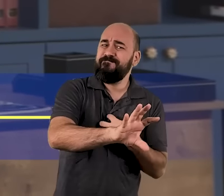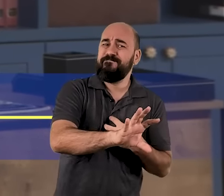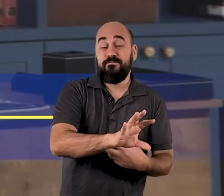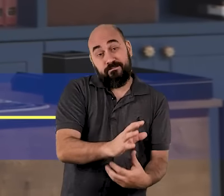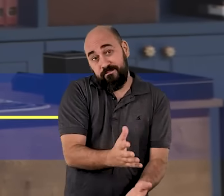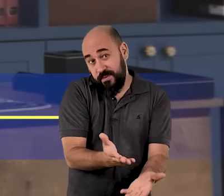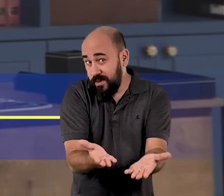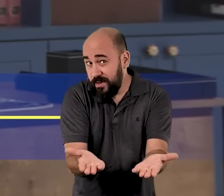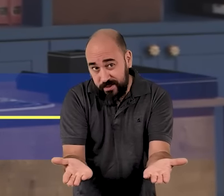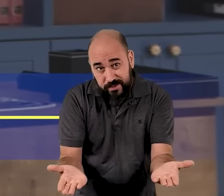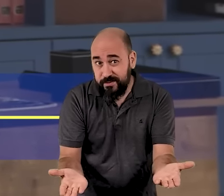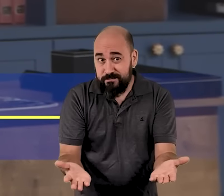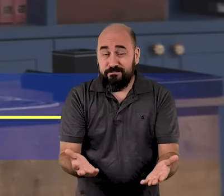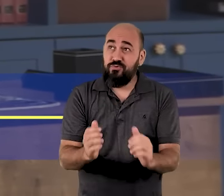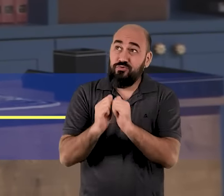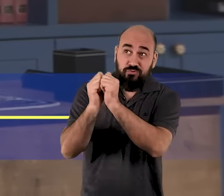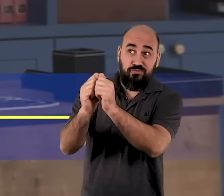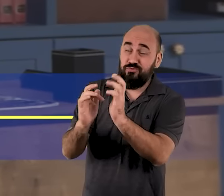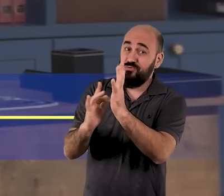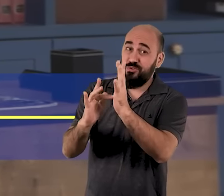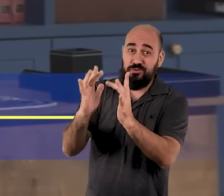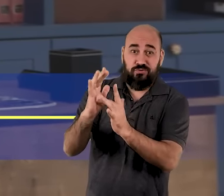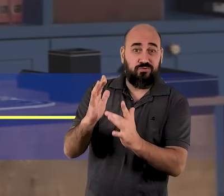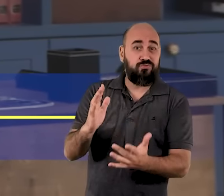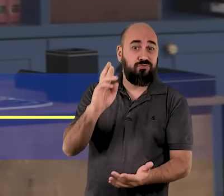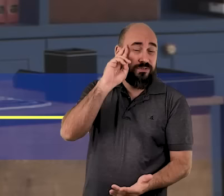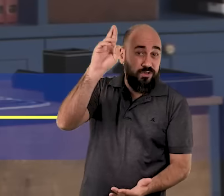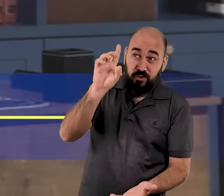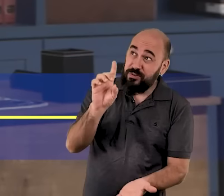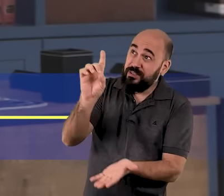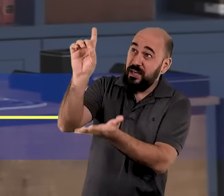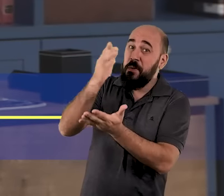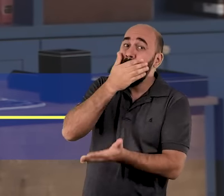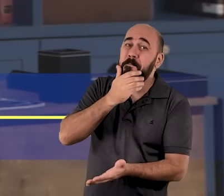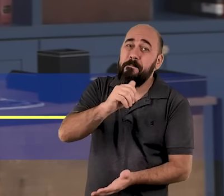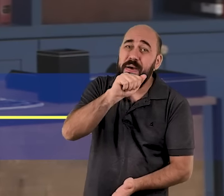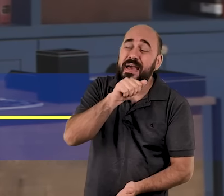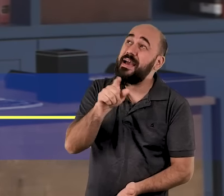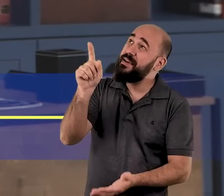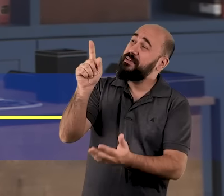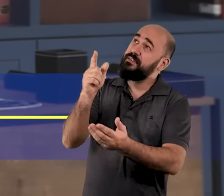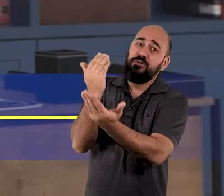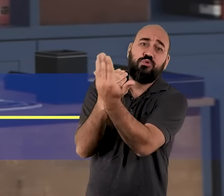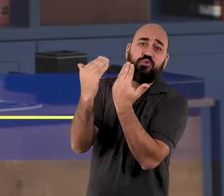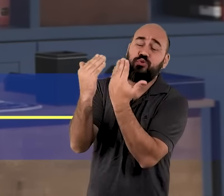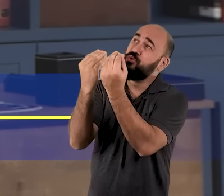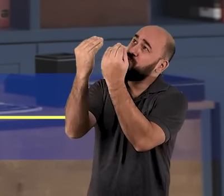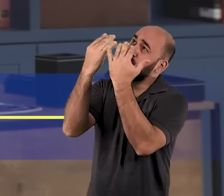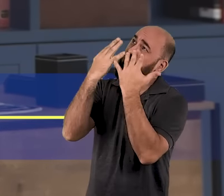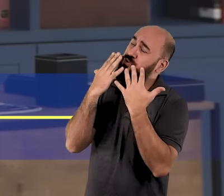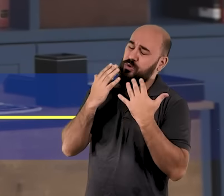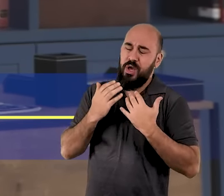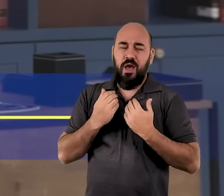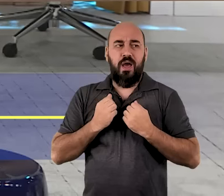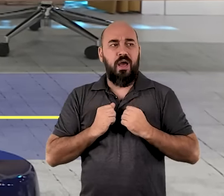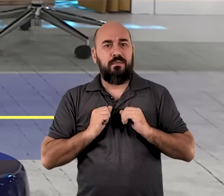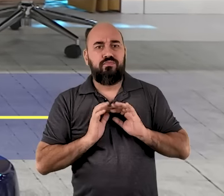de viver na companhia do Senhor, nós nos vemos as pessoas e o mundo com os olhos de